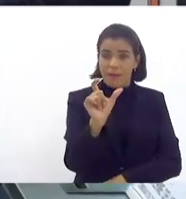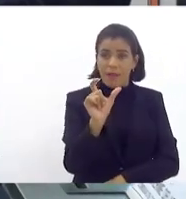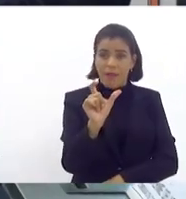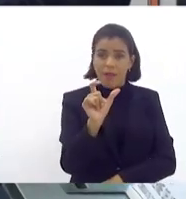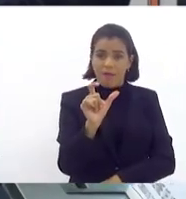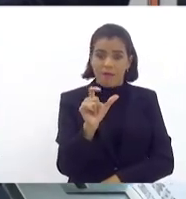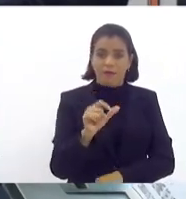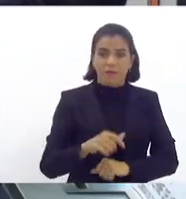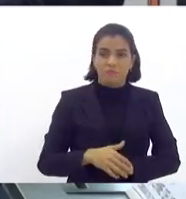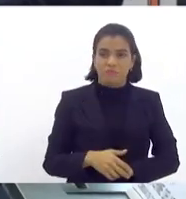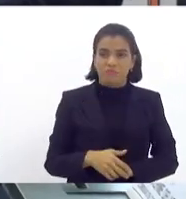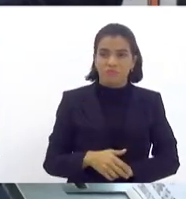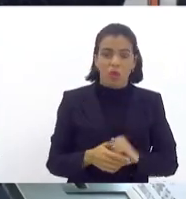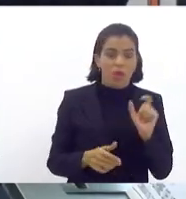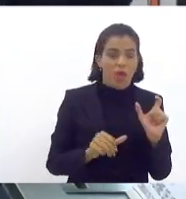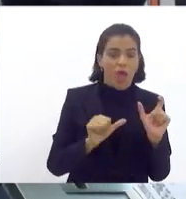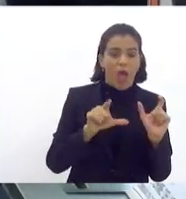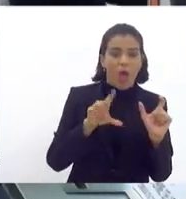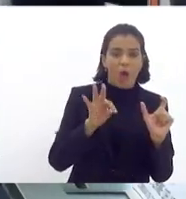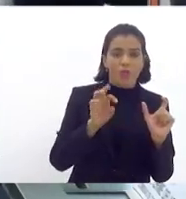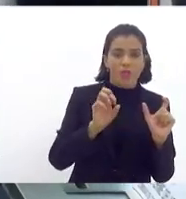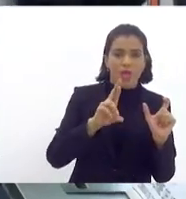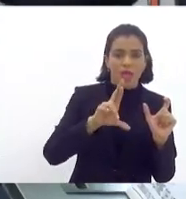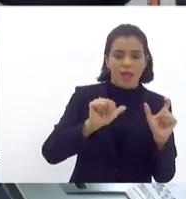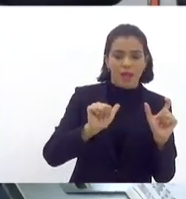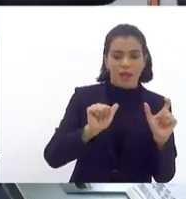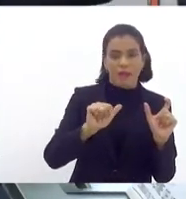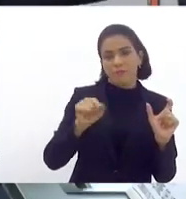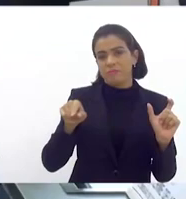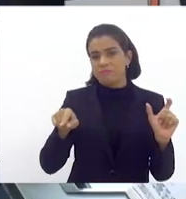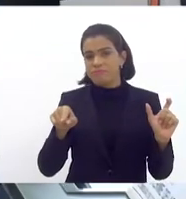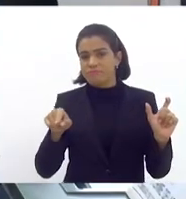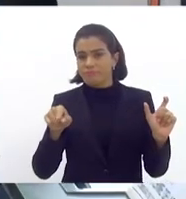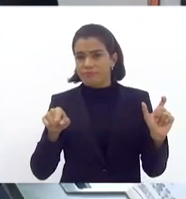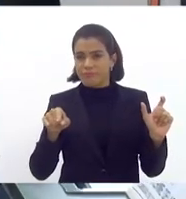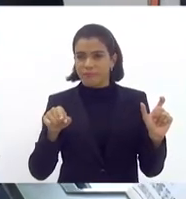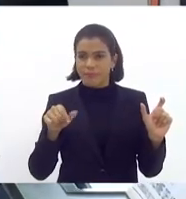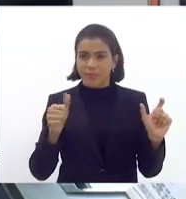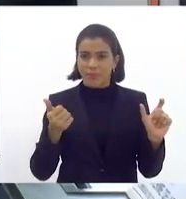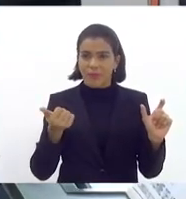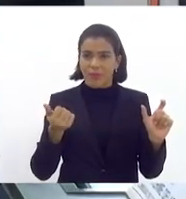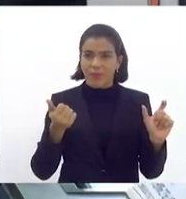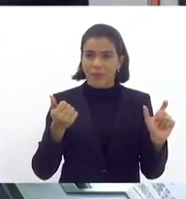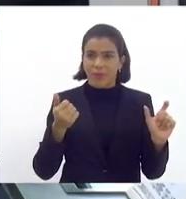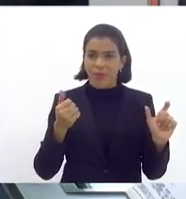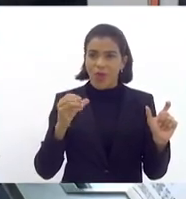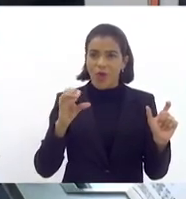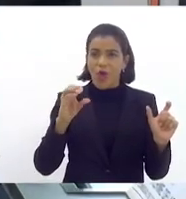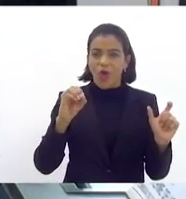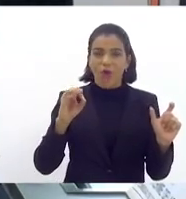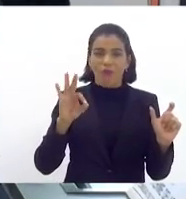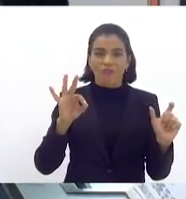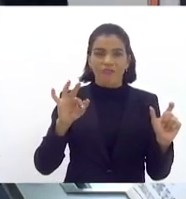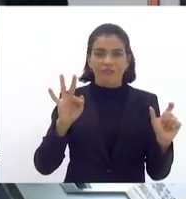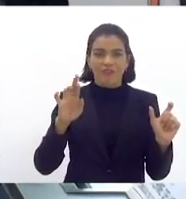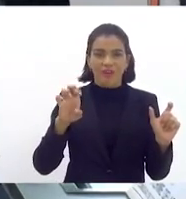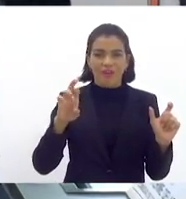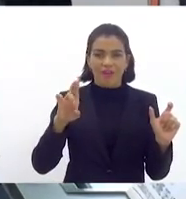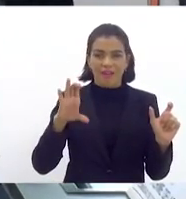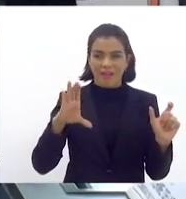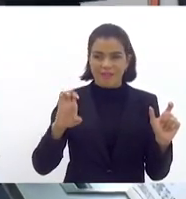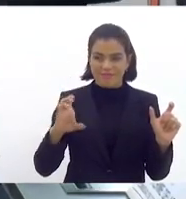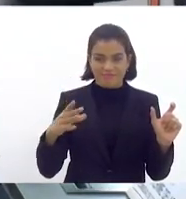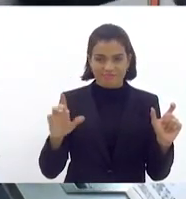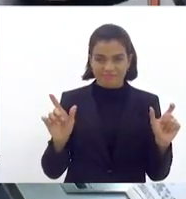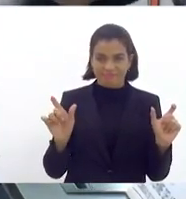Tá resolvido. Então, mais fácil, né, deputado Luiz Paulo? Estou ficando preciosista. Vossa Excelência tem me influenciado muito, deputado